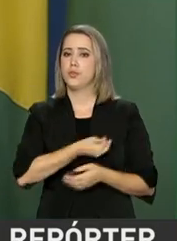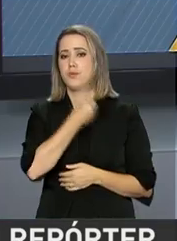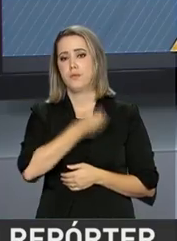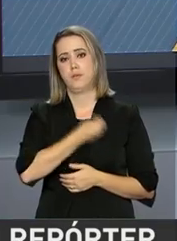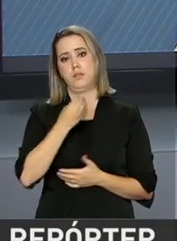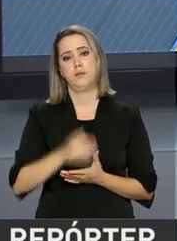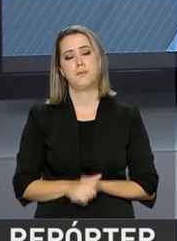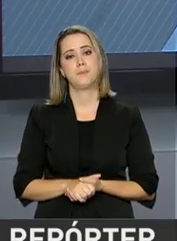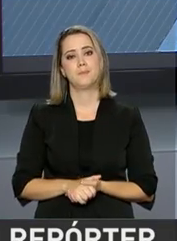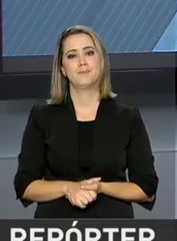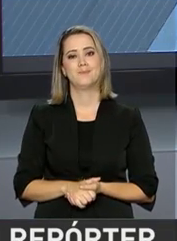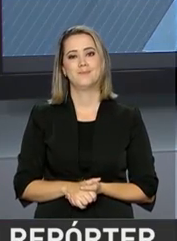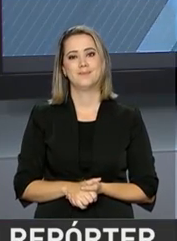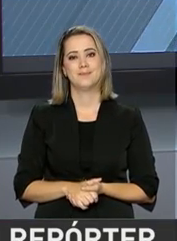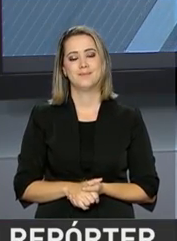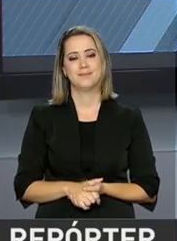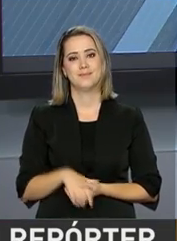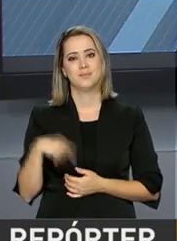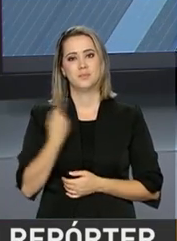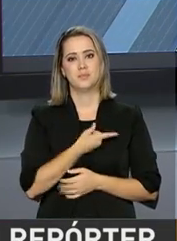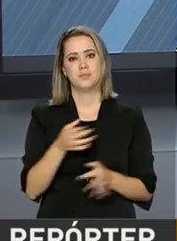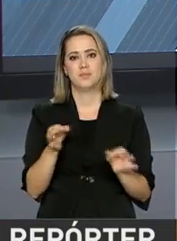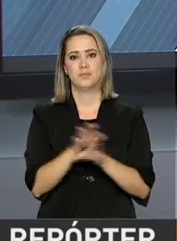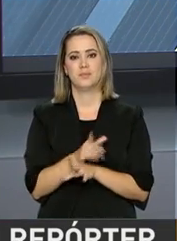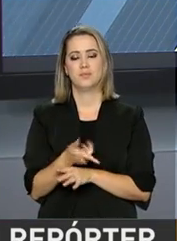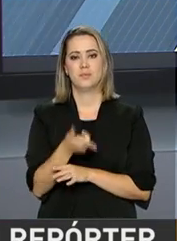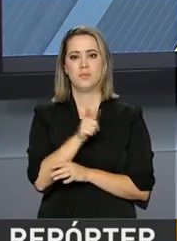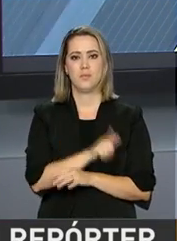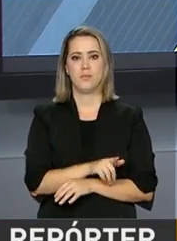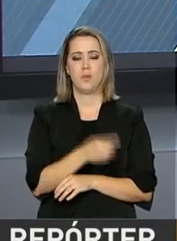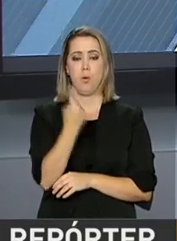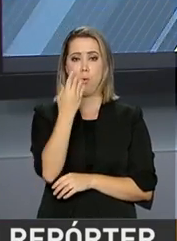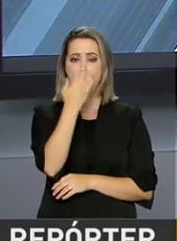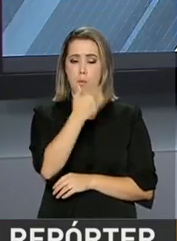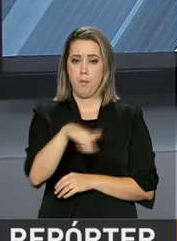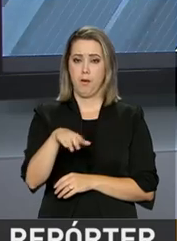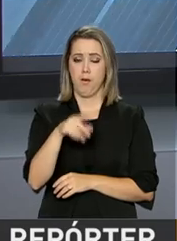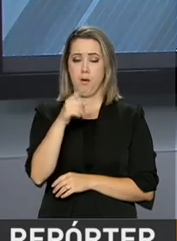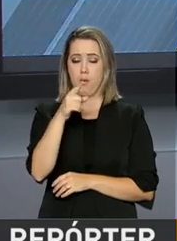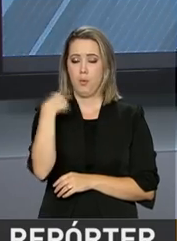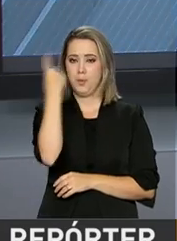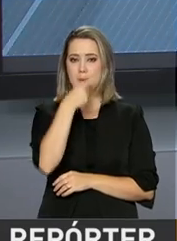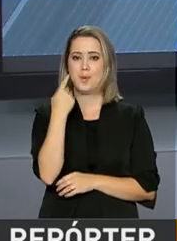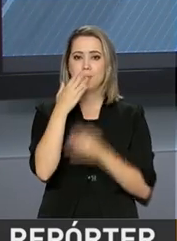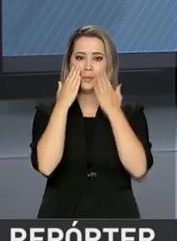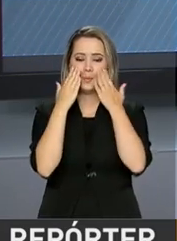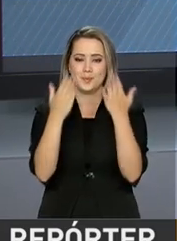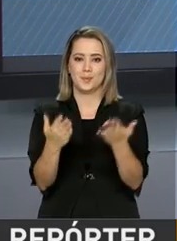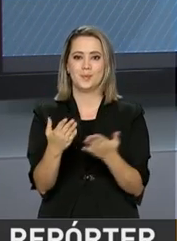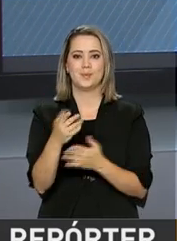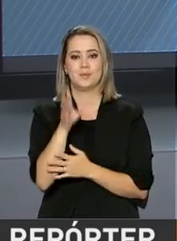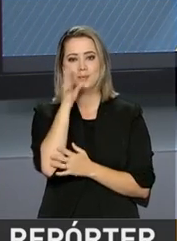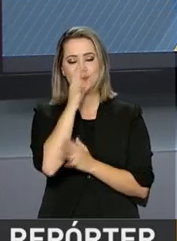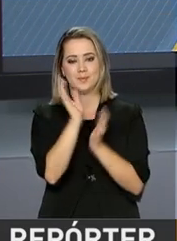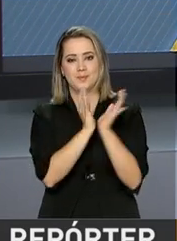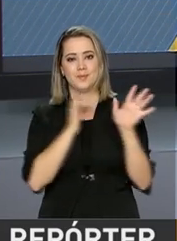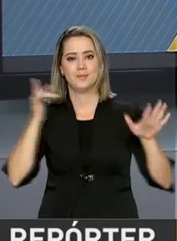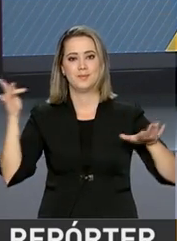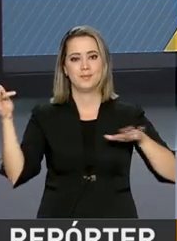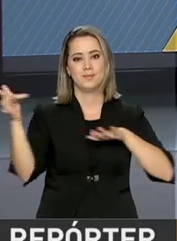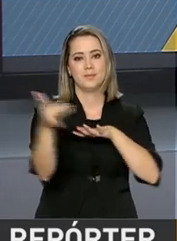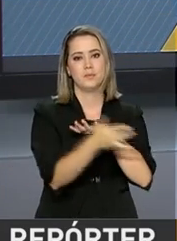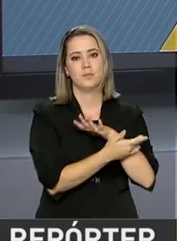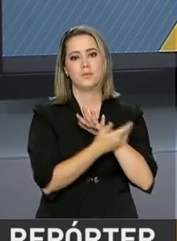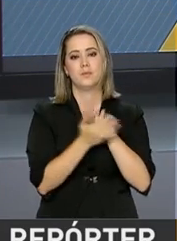vida. O repórter NBR fica por aqui, voltamos em 1 hora na próxima edição. Acompanhe também as novidades